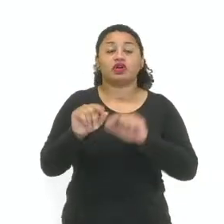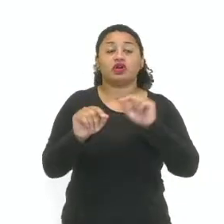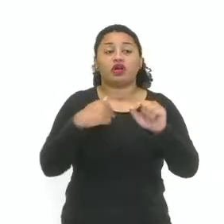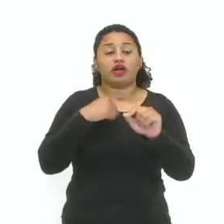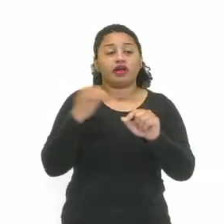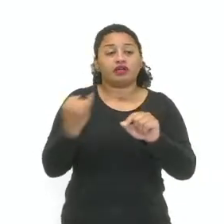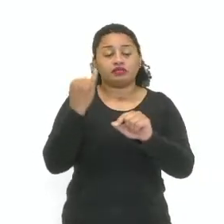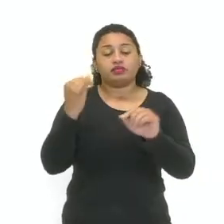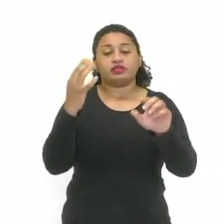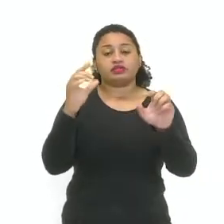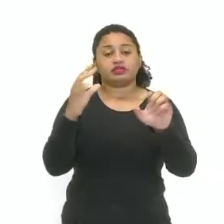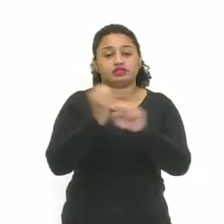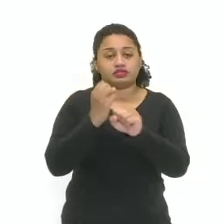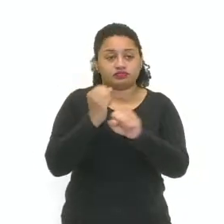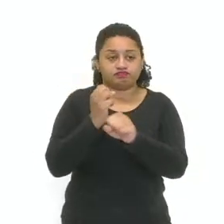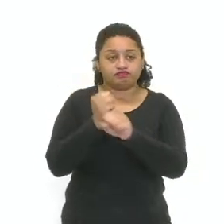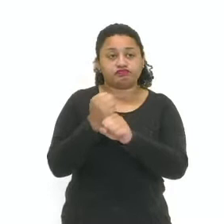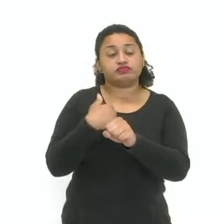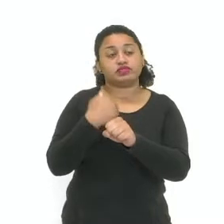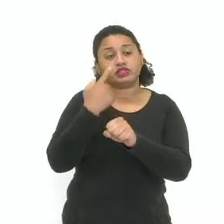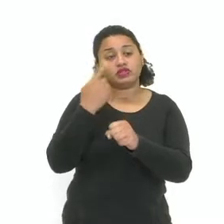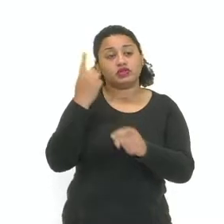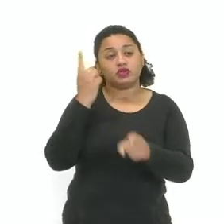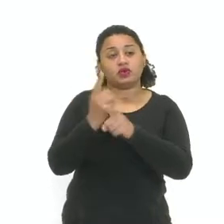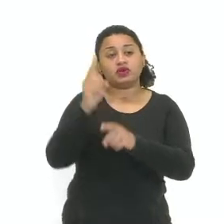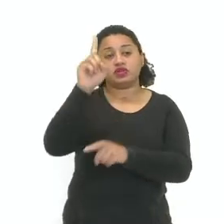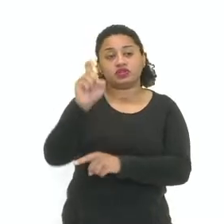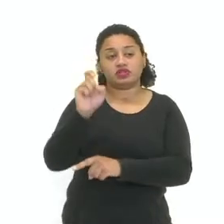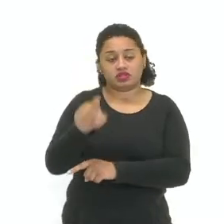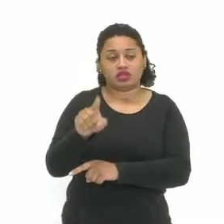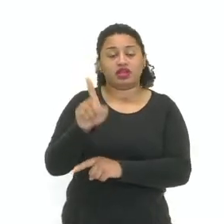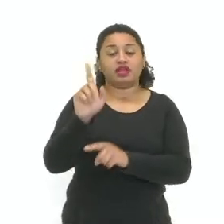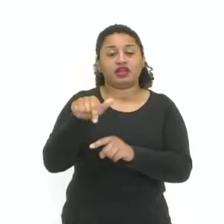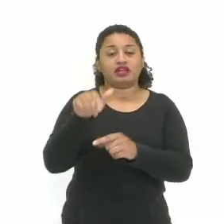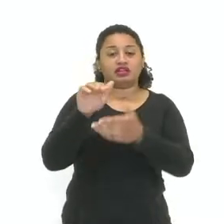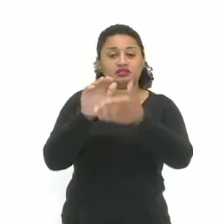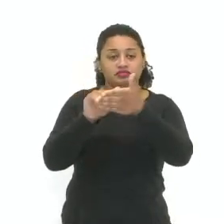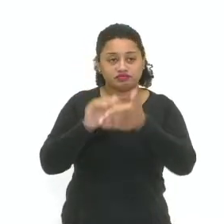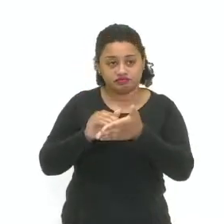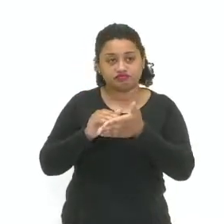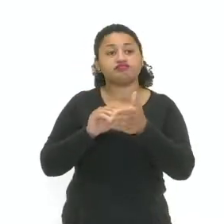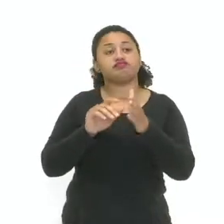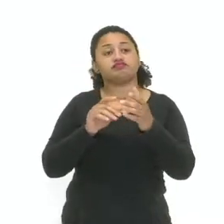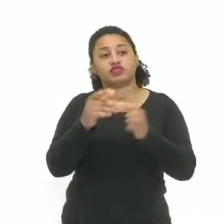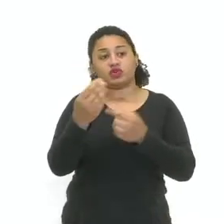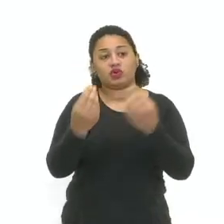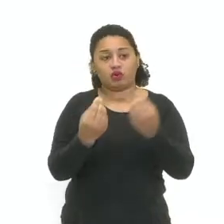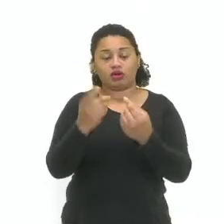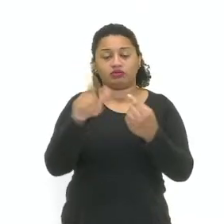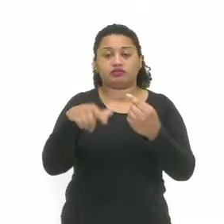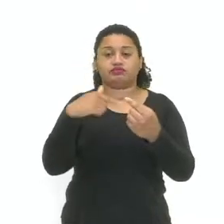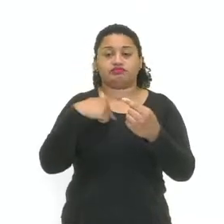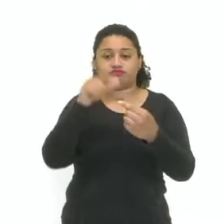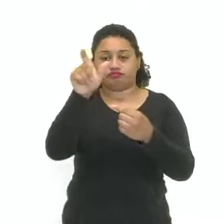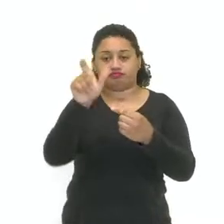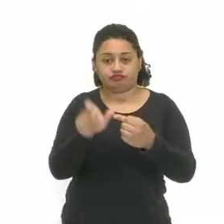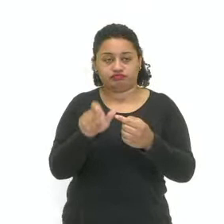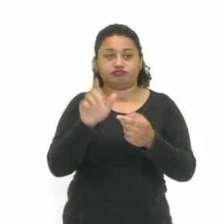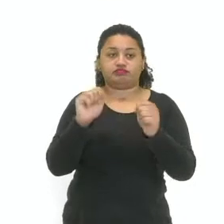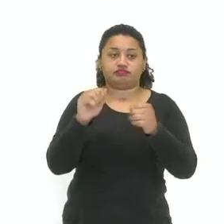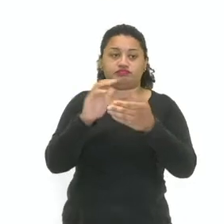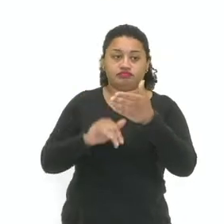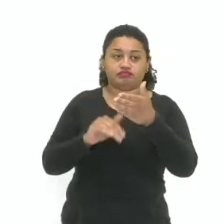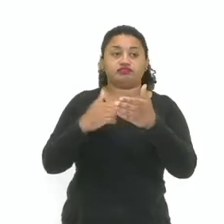cálculo eu vou ter que achar o fatorial que eu possa simplificar numerador e denominador. No caso aqui, eu vou com o